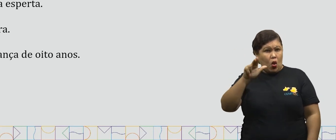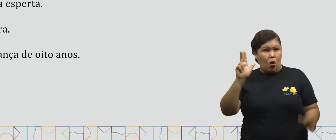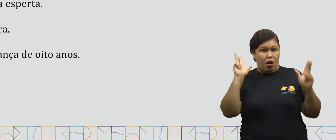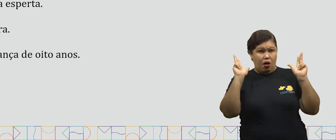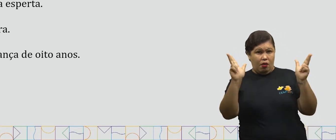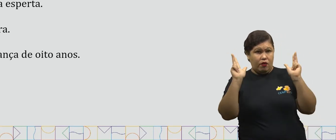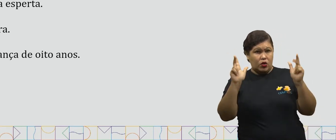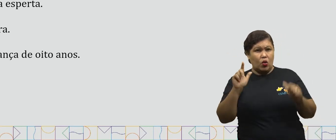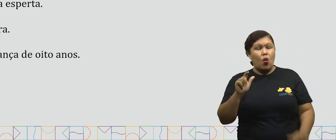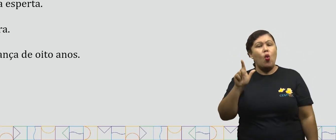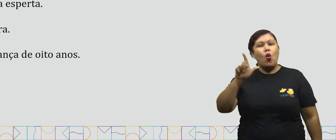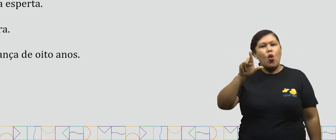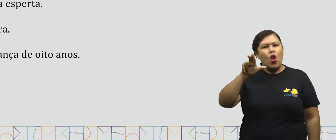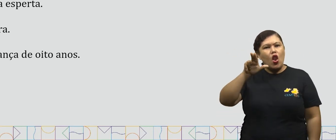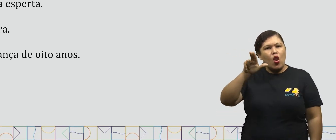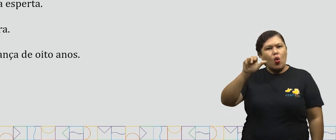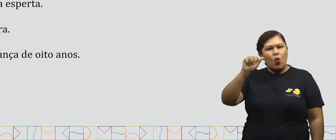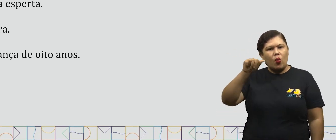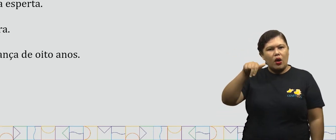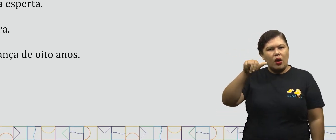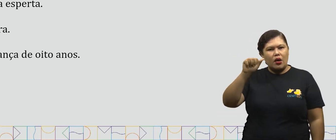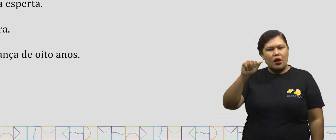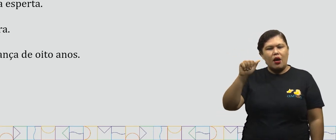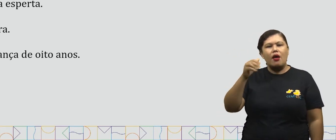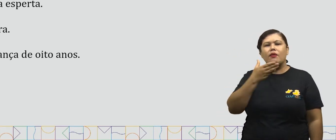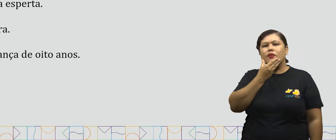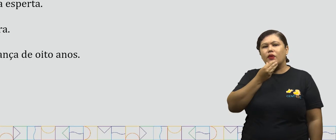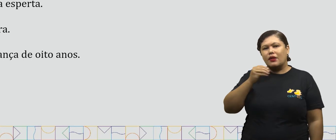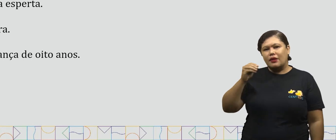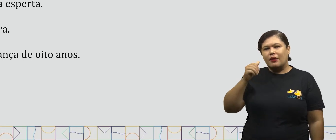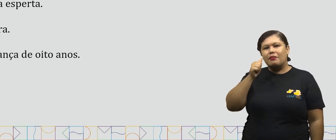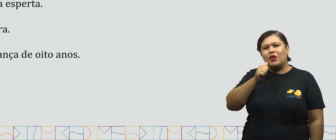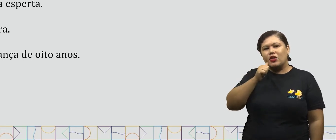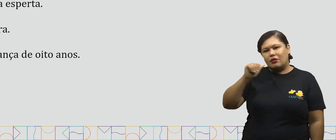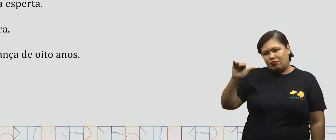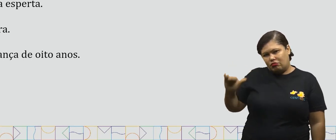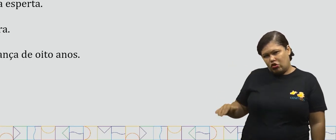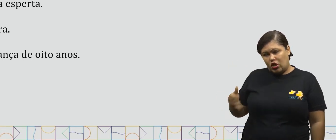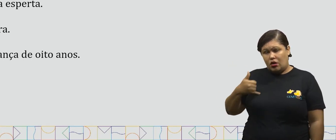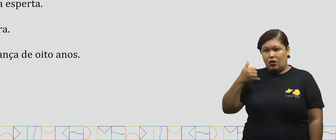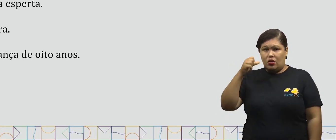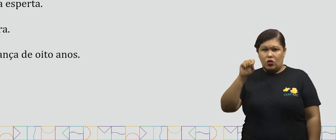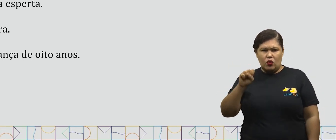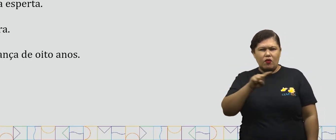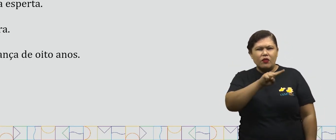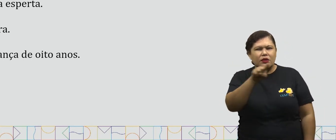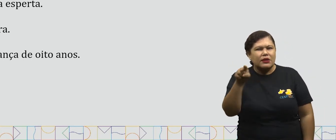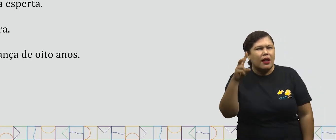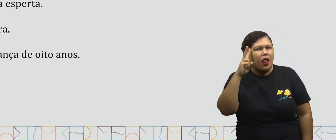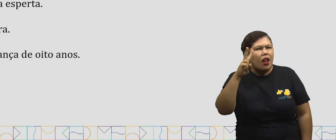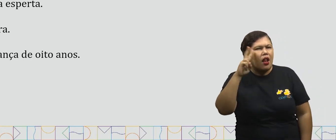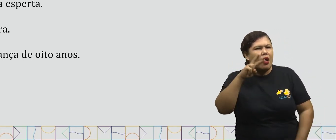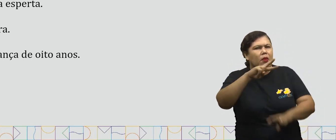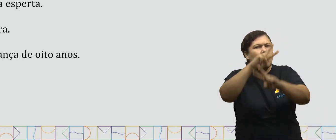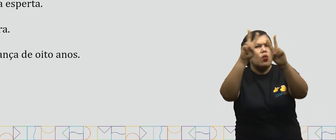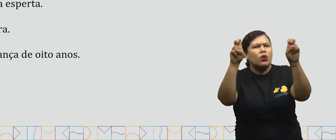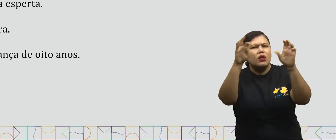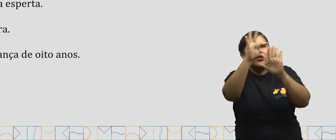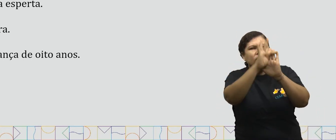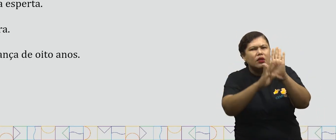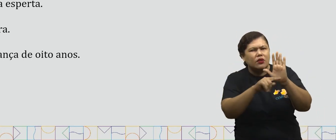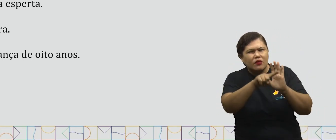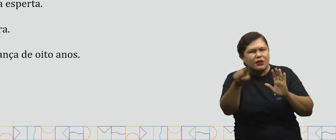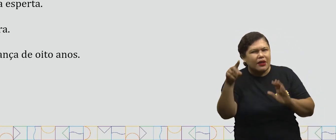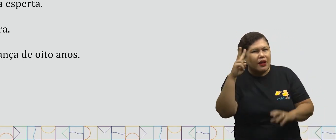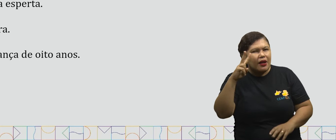esperta? Lu, a aventureira? Ou Luana, uma criança de 8 anos? Você lembra do texto que lemos